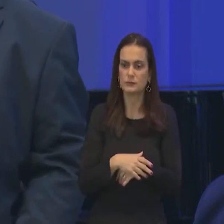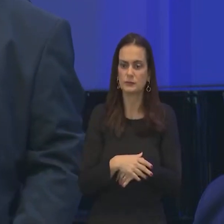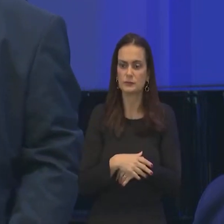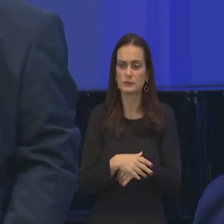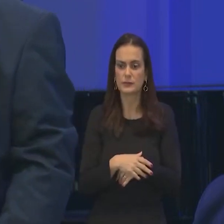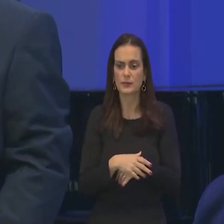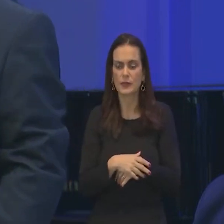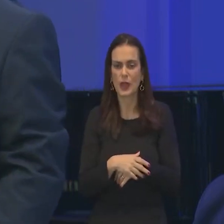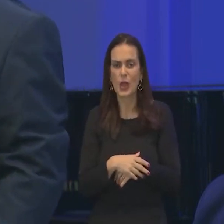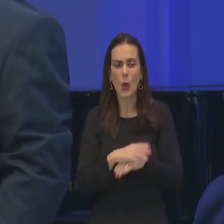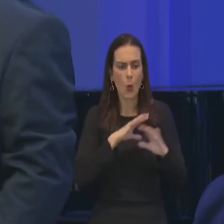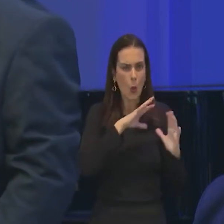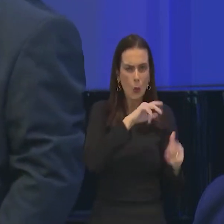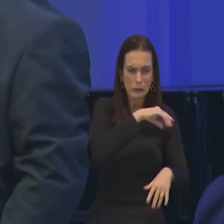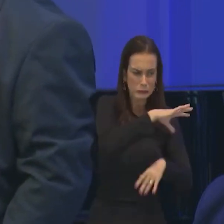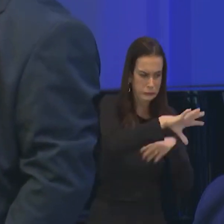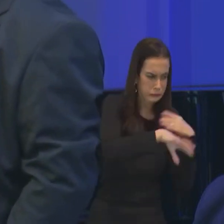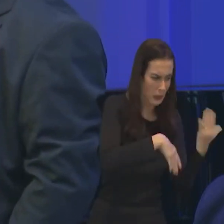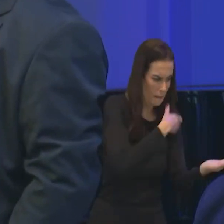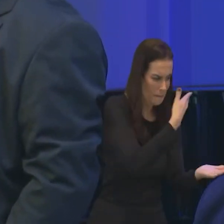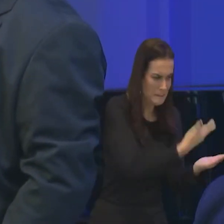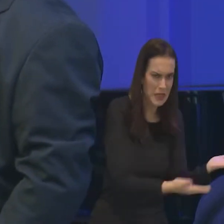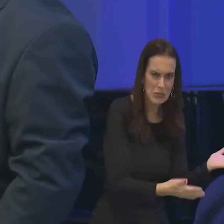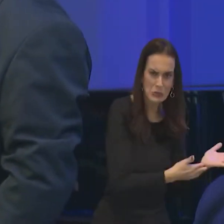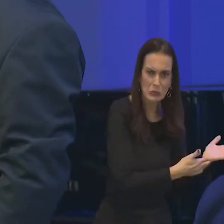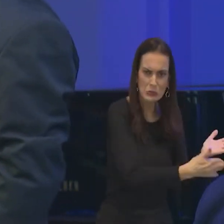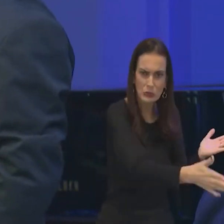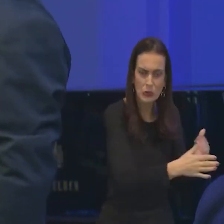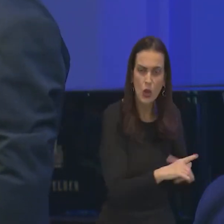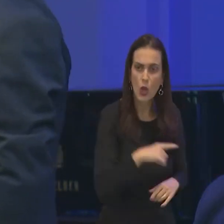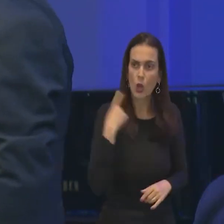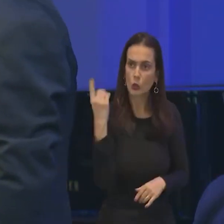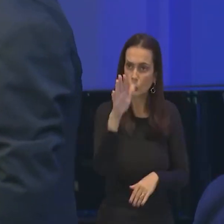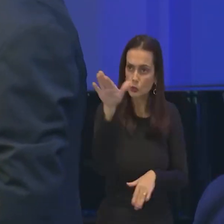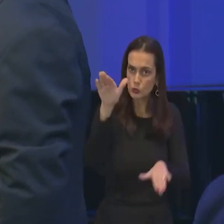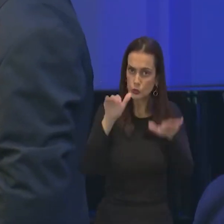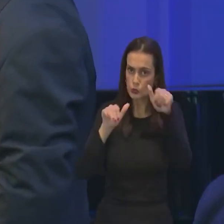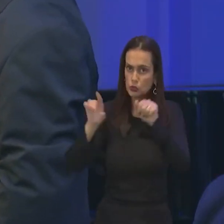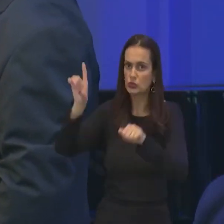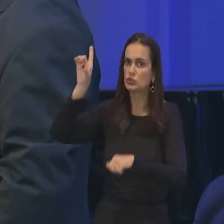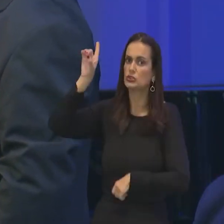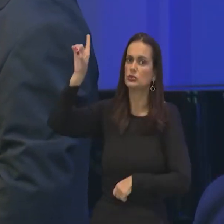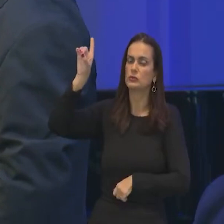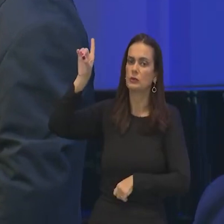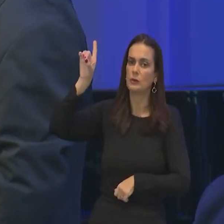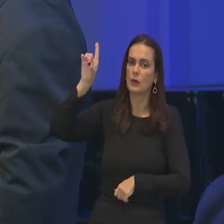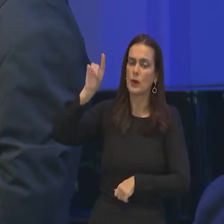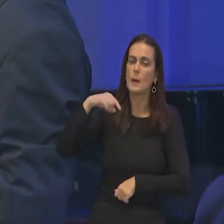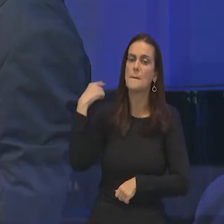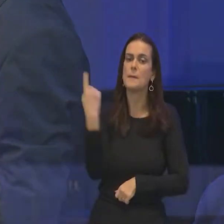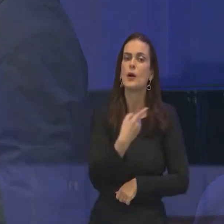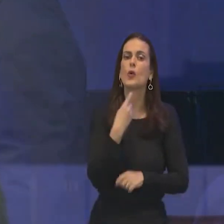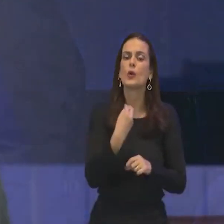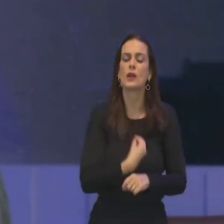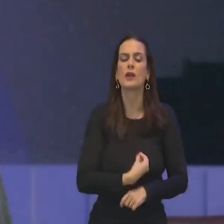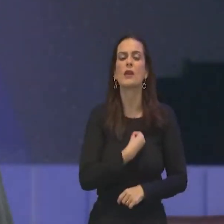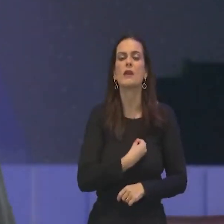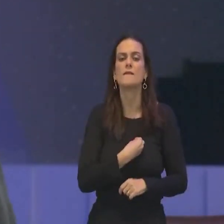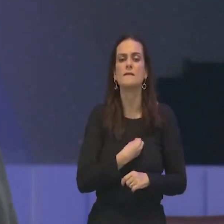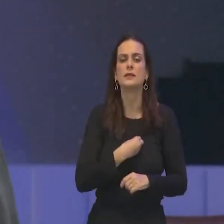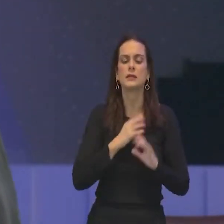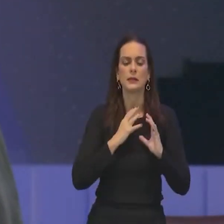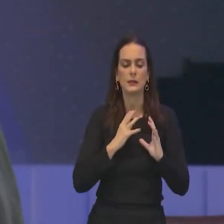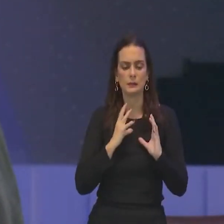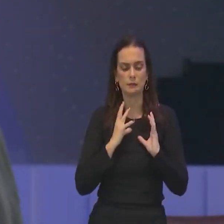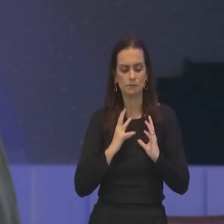de cabeça para baixo e tão perdido. Nós somos chamados por Deus, queridos, para nós vivermos uma vida de